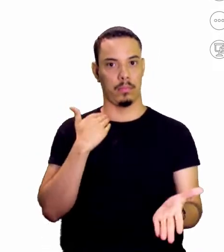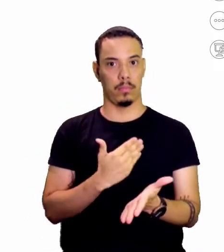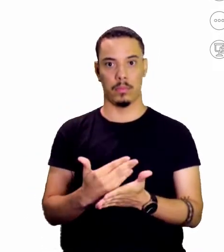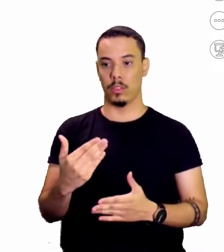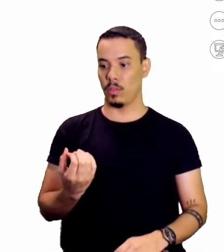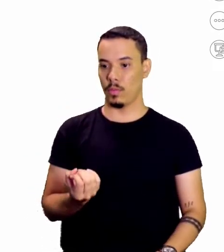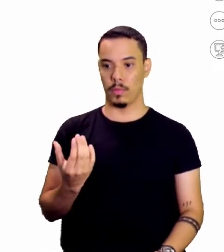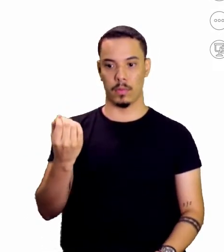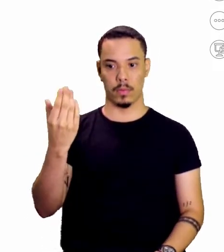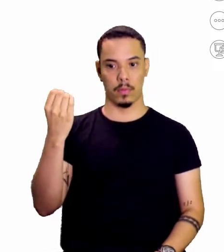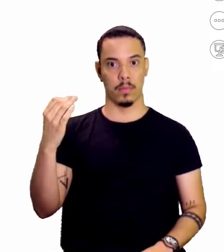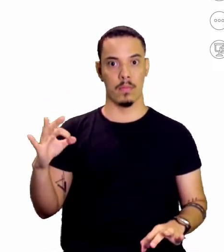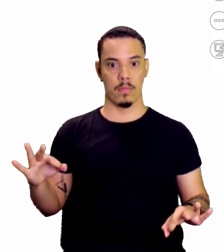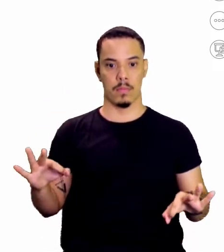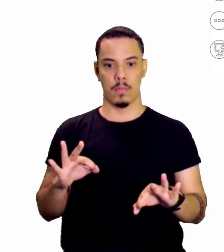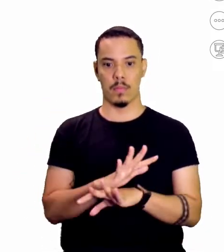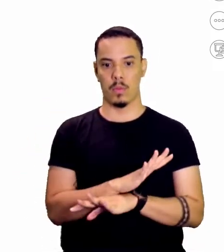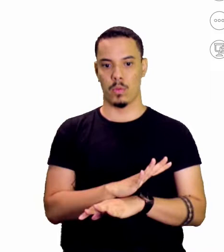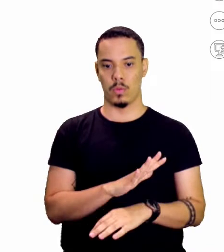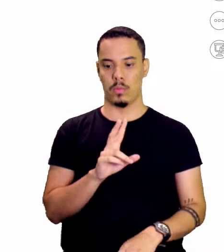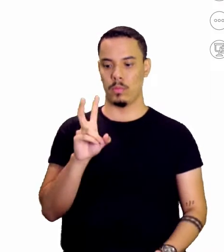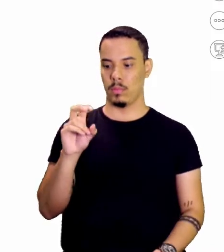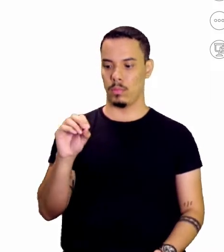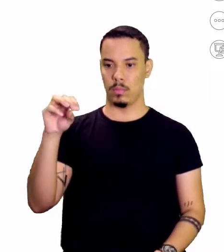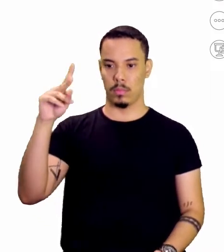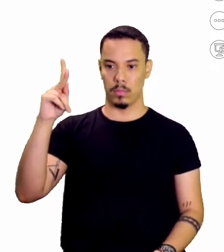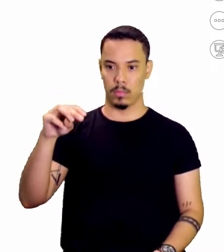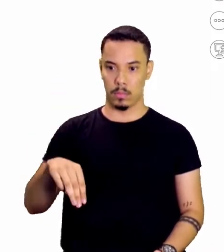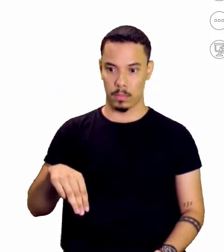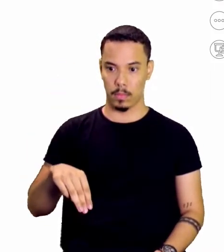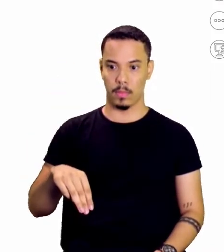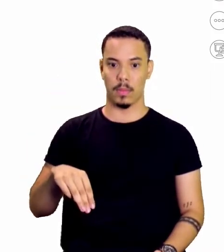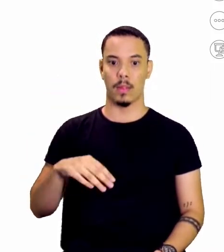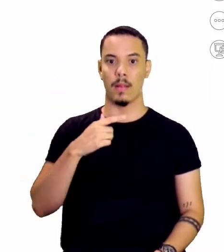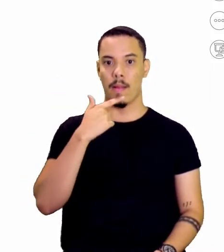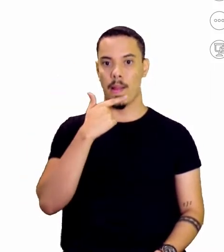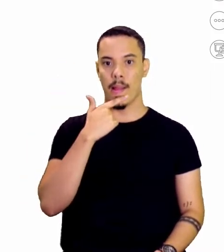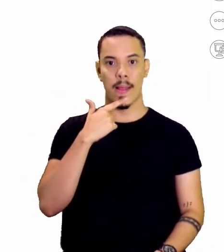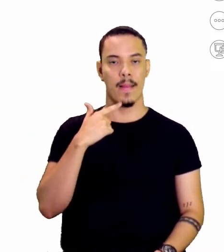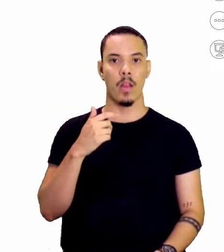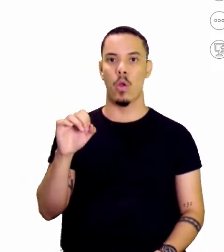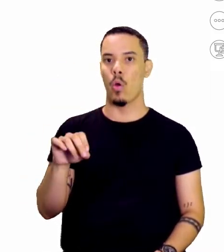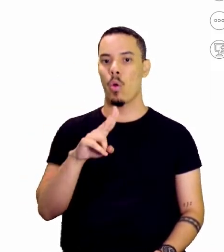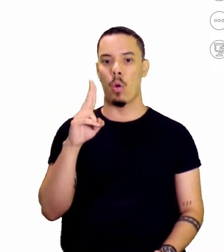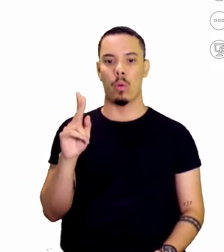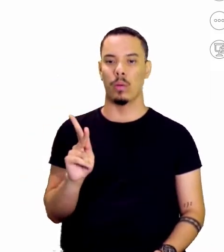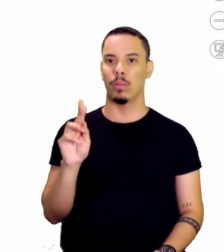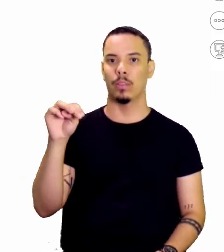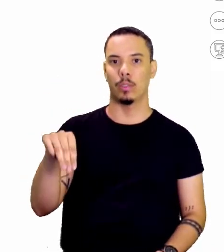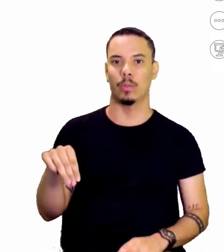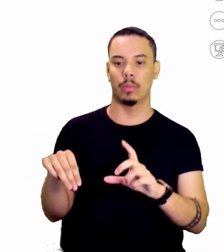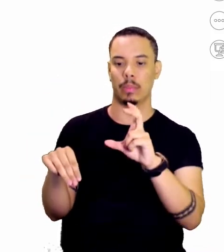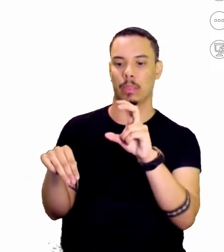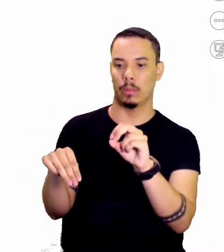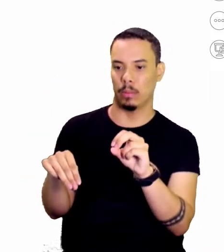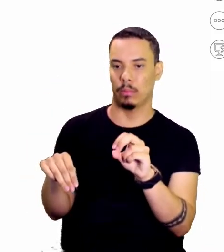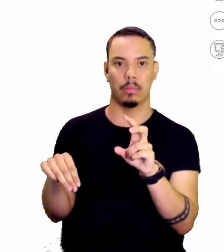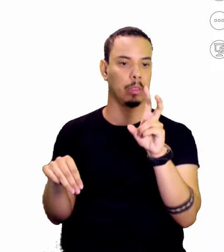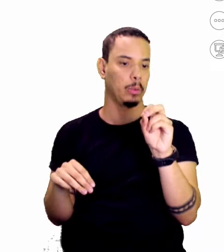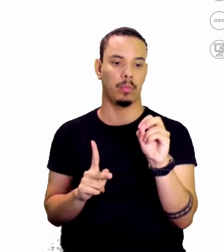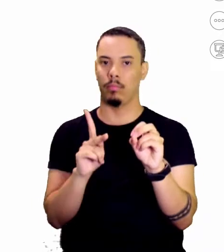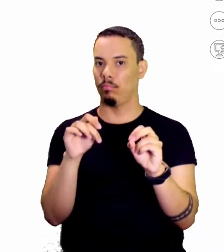início da viagem então eles o final de super fosse uma falar aquilo a 50m de 50 km para para desejar